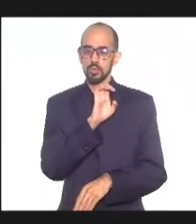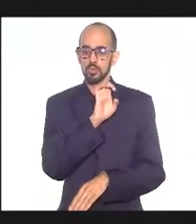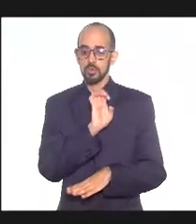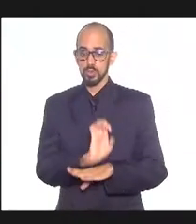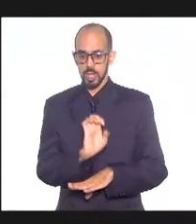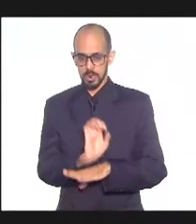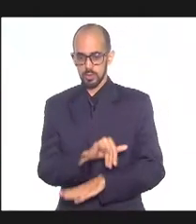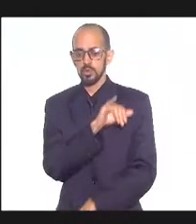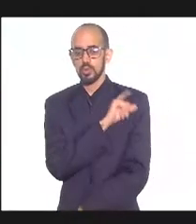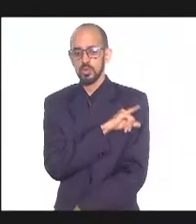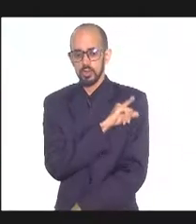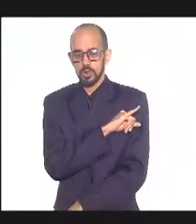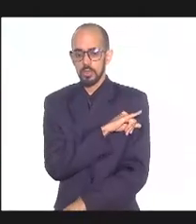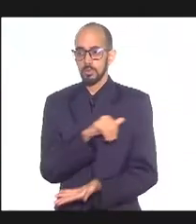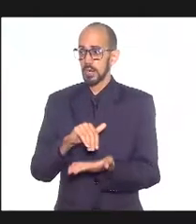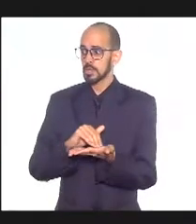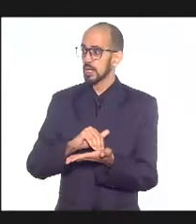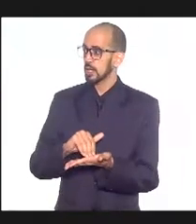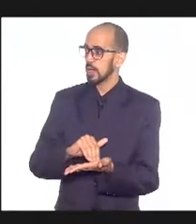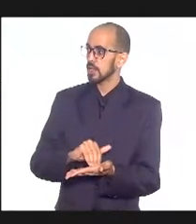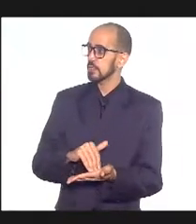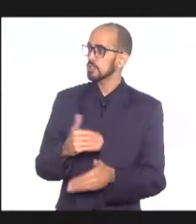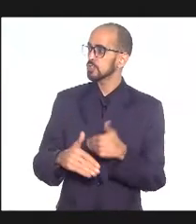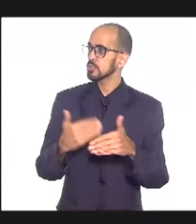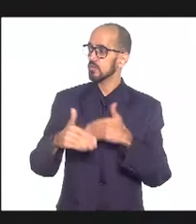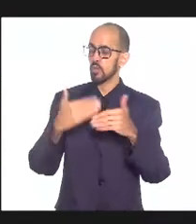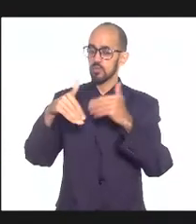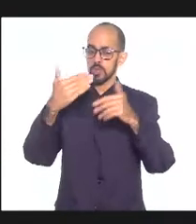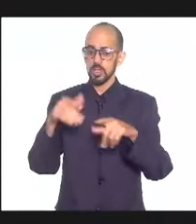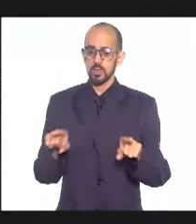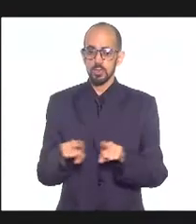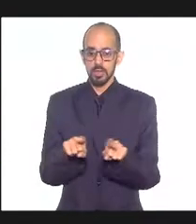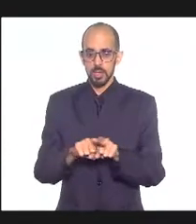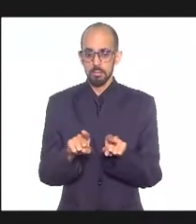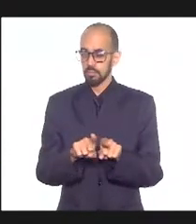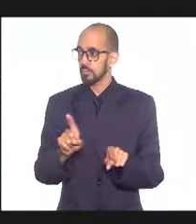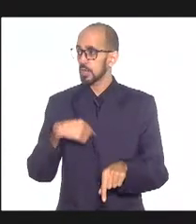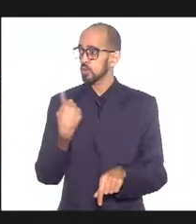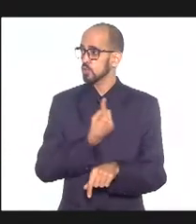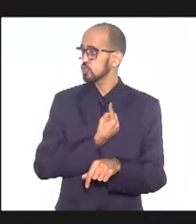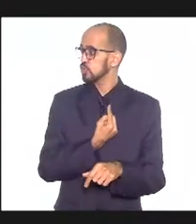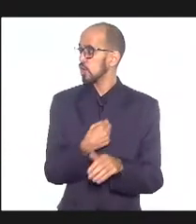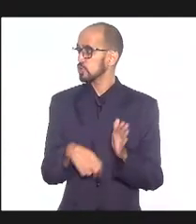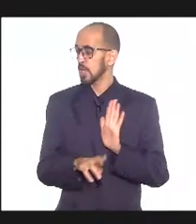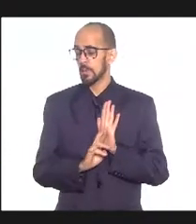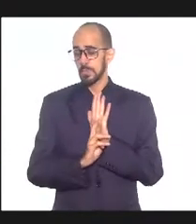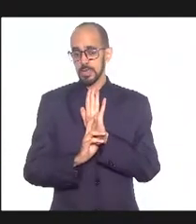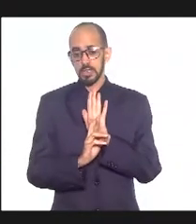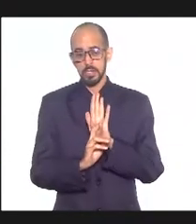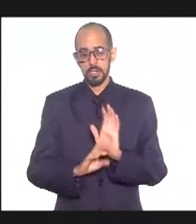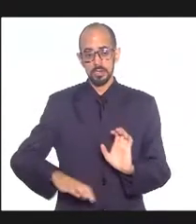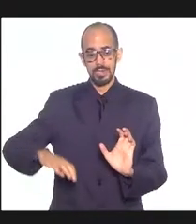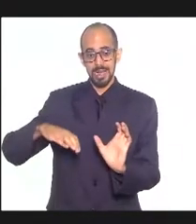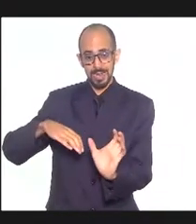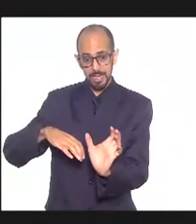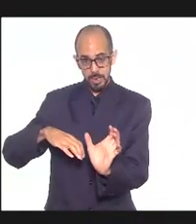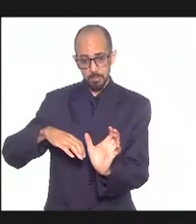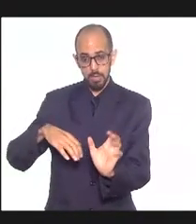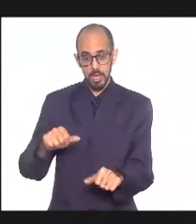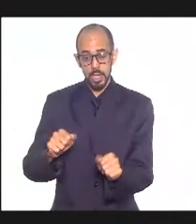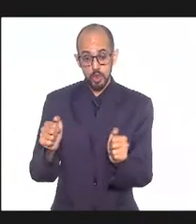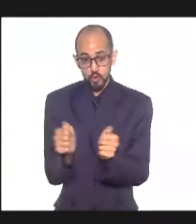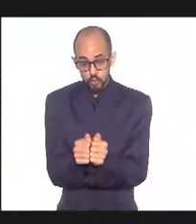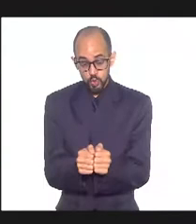da Secretaria de Desenvolvimento, do próprio Poder Legislativo e da nossos representantes na Câmara Federal, junto à ANP, para que